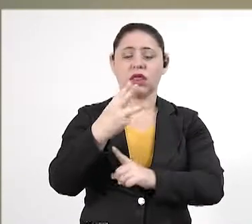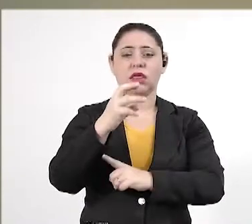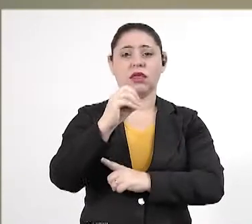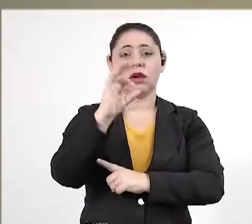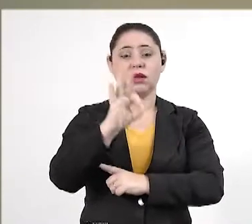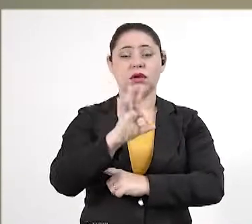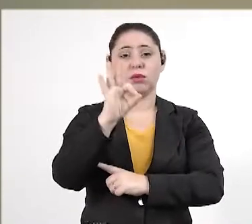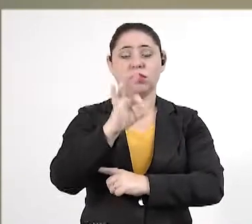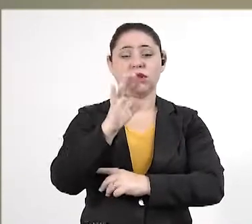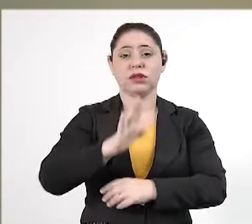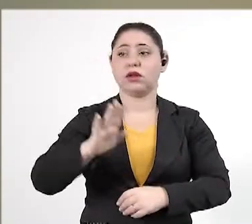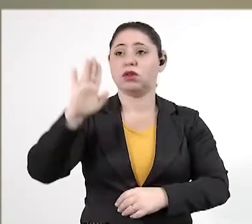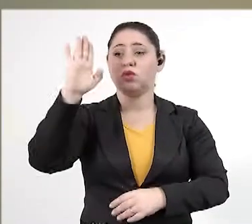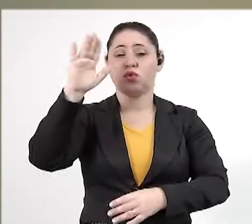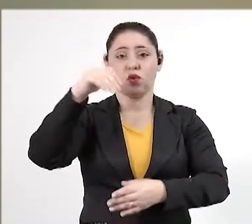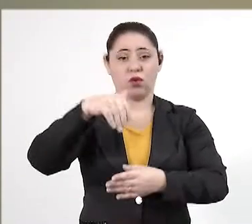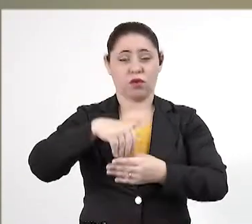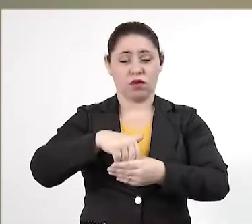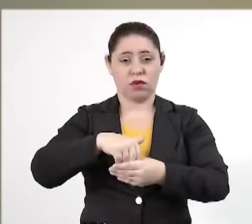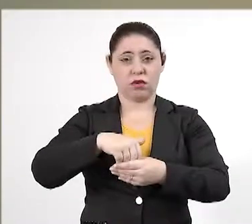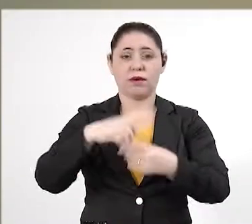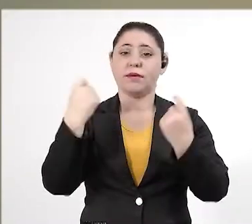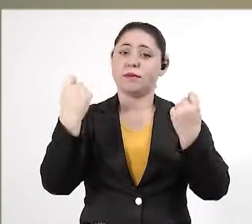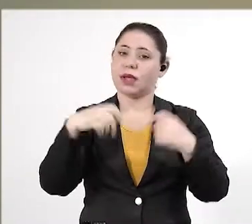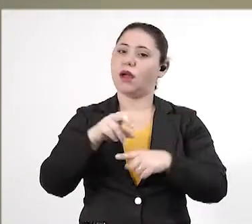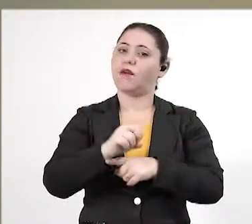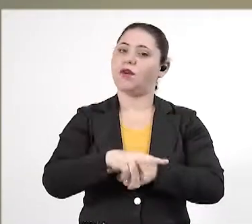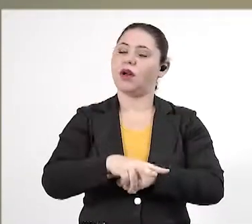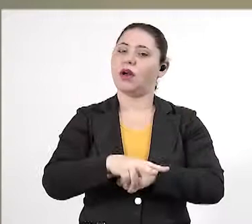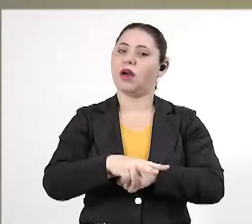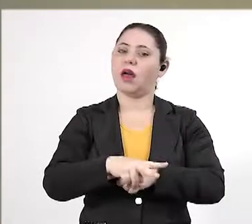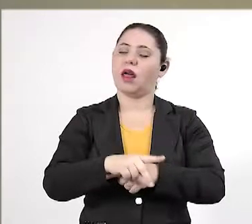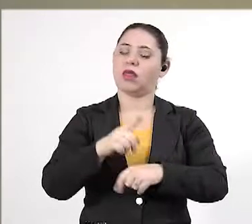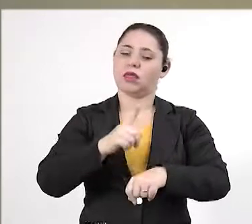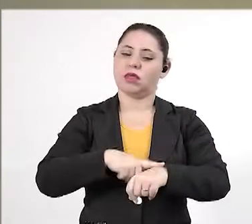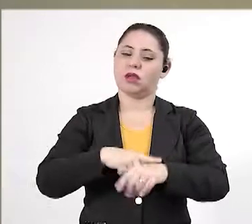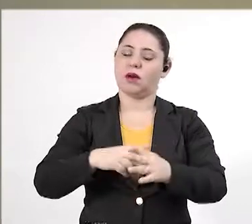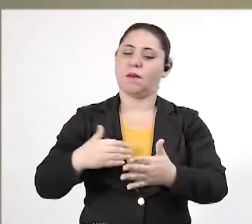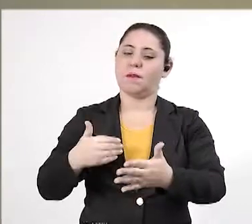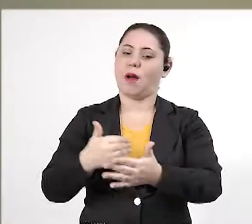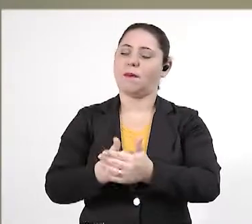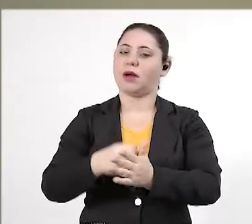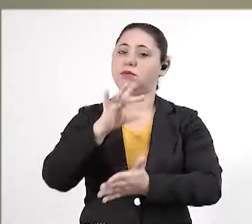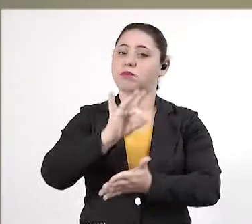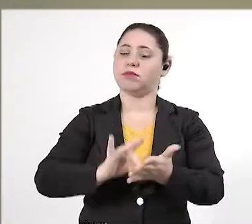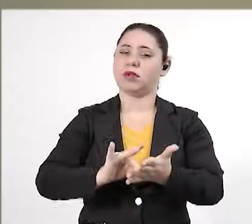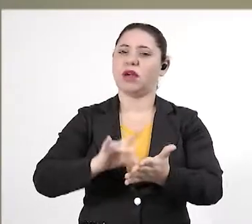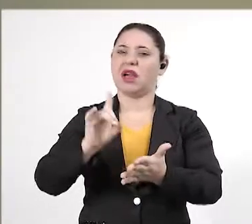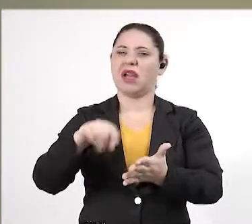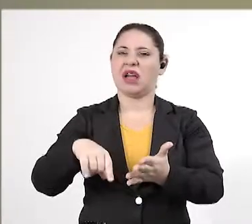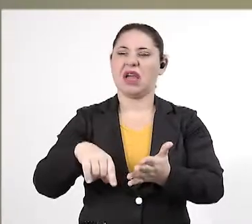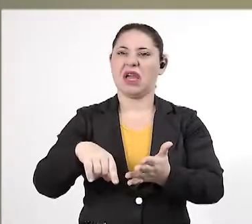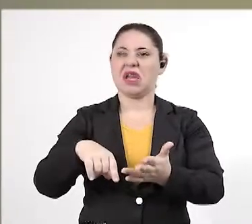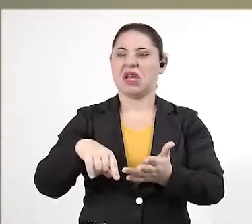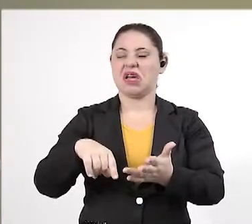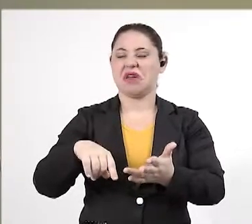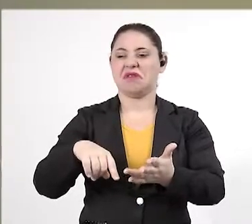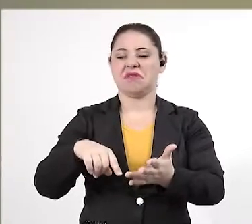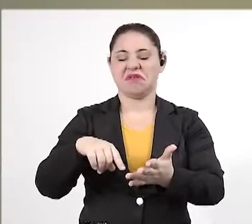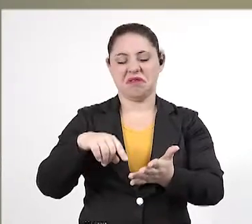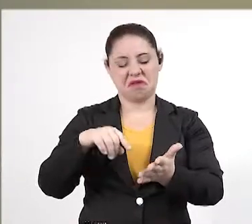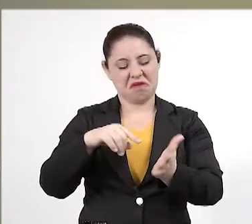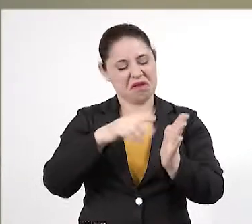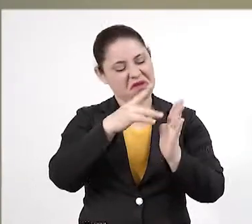previsão de 30% das candidaturas femininas, que até o momento em que foi estabelecido era uma letra morta